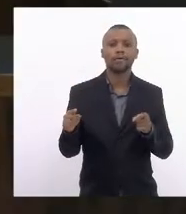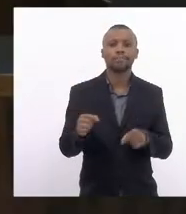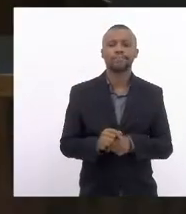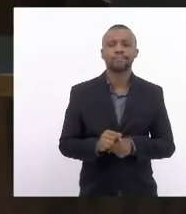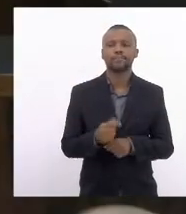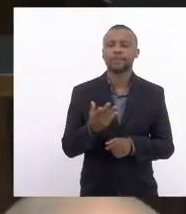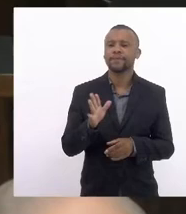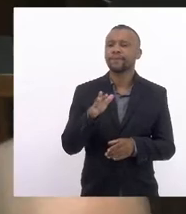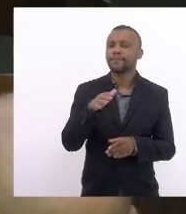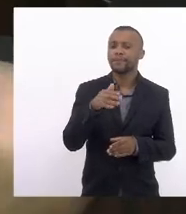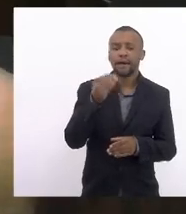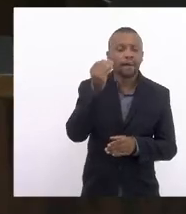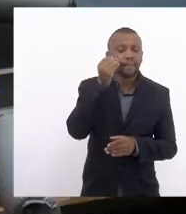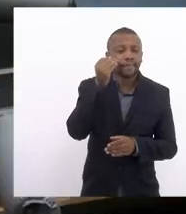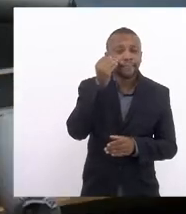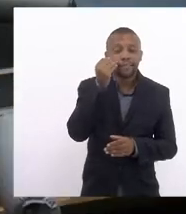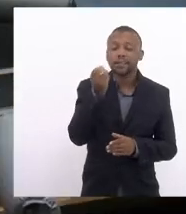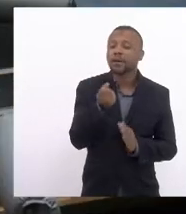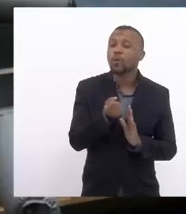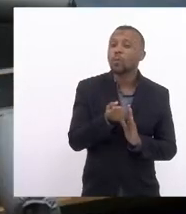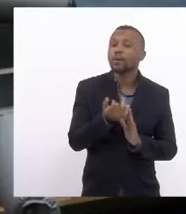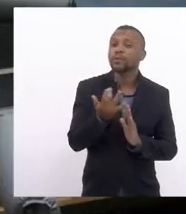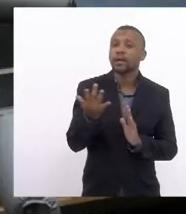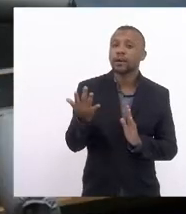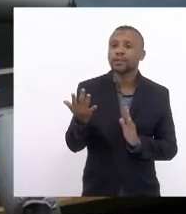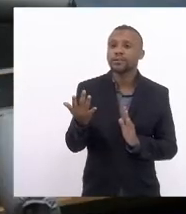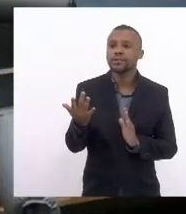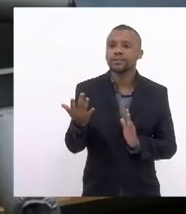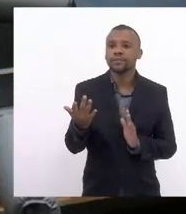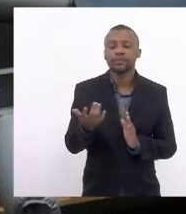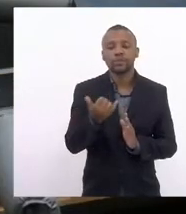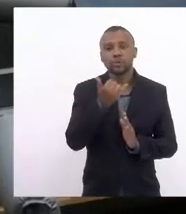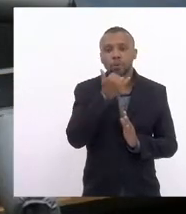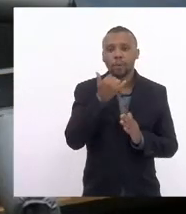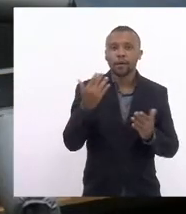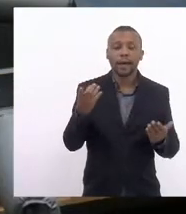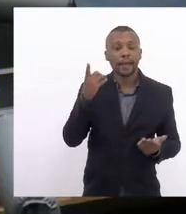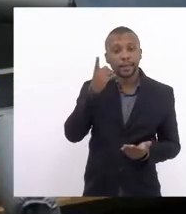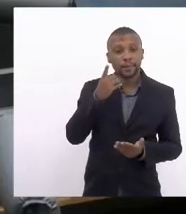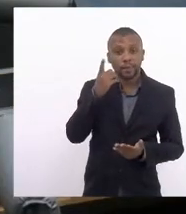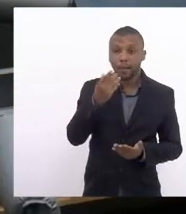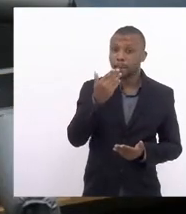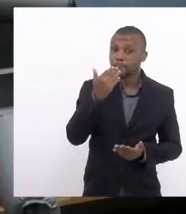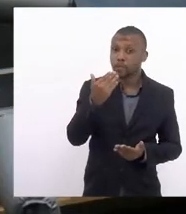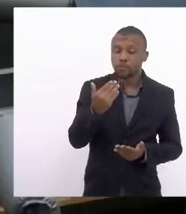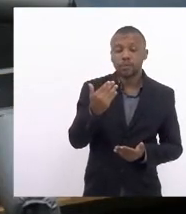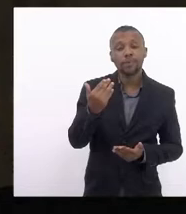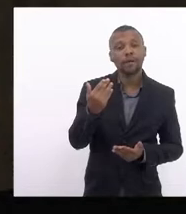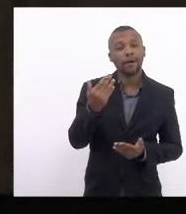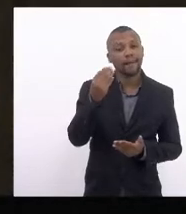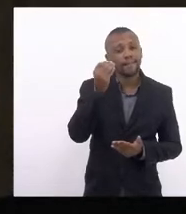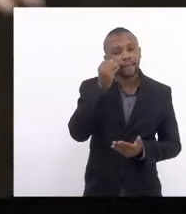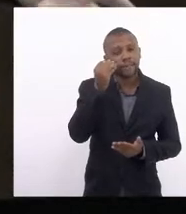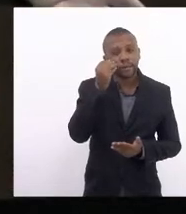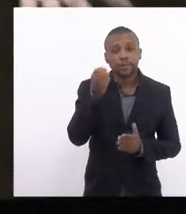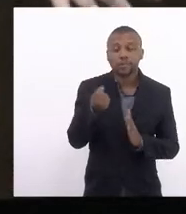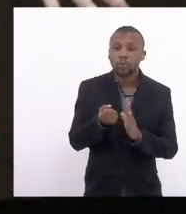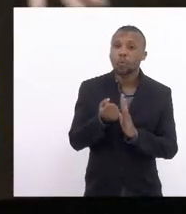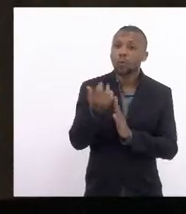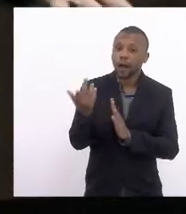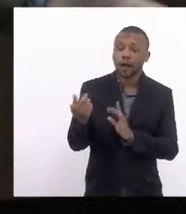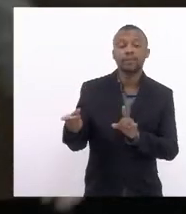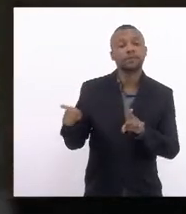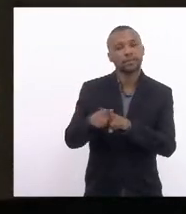Verificação do quórum, deputado? Senhor presidente, você me perdoa. O deputado pediu verificação de quórum, que é verificação, nesse caso, nominal